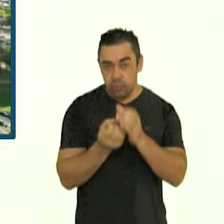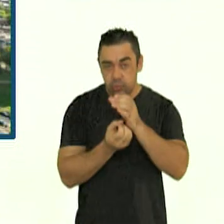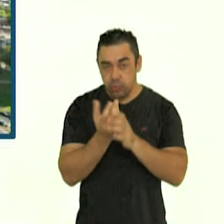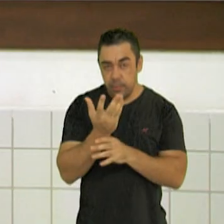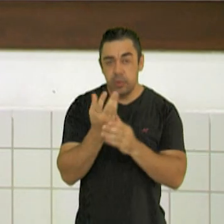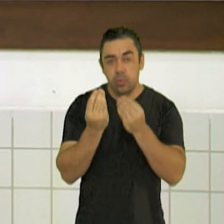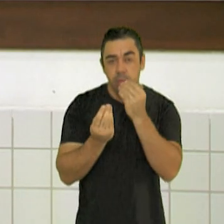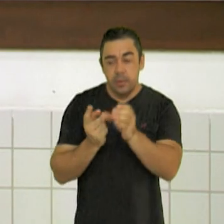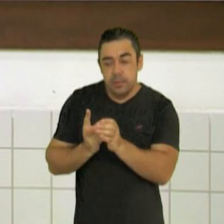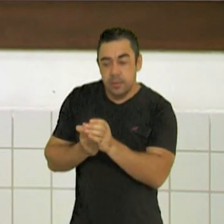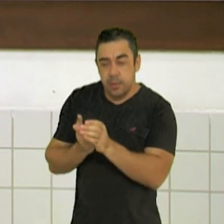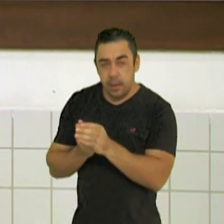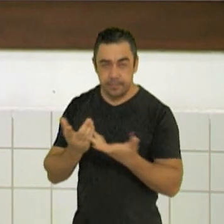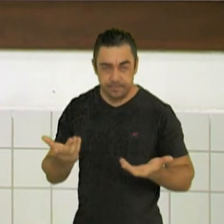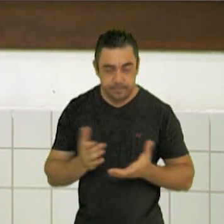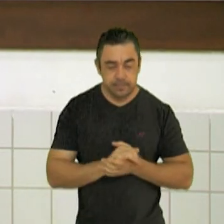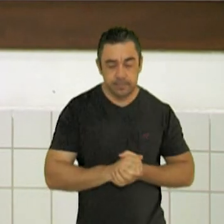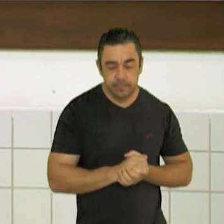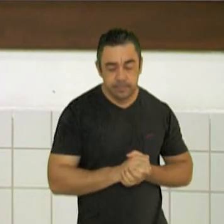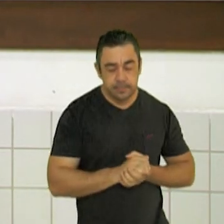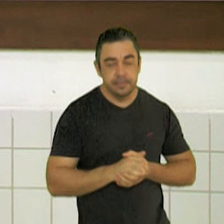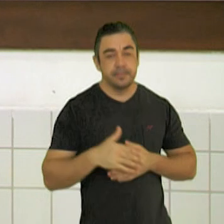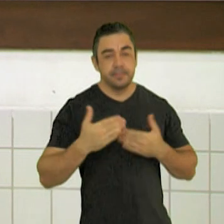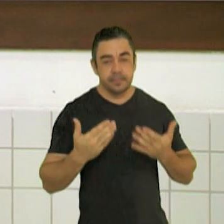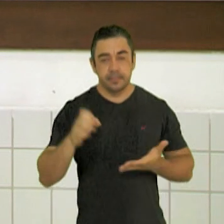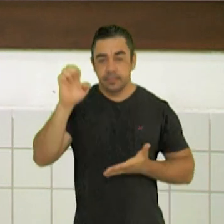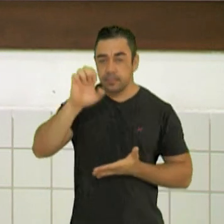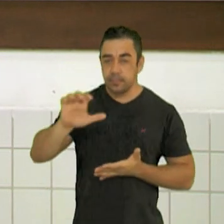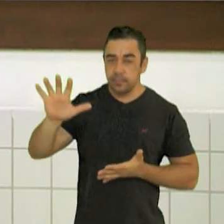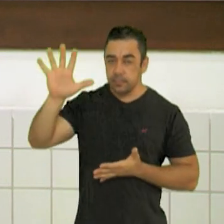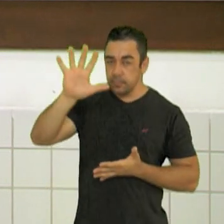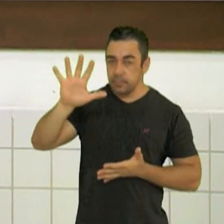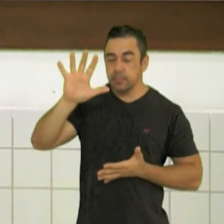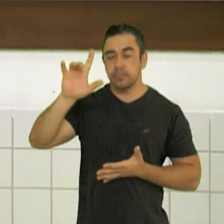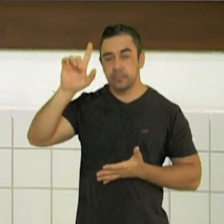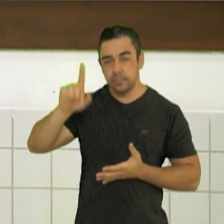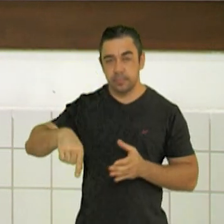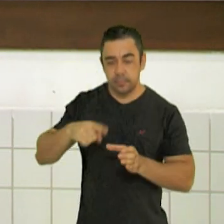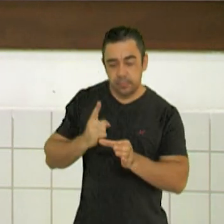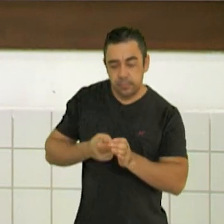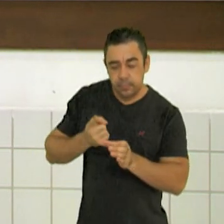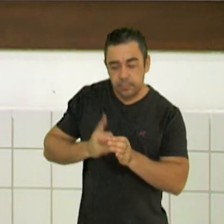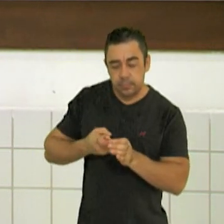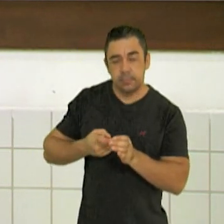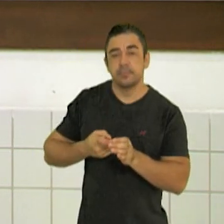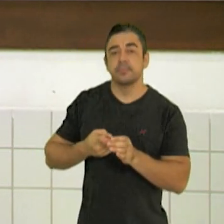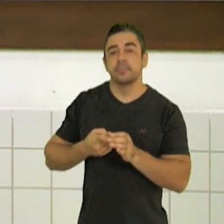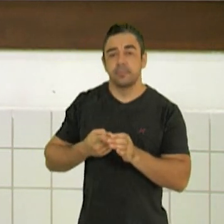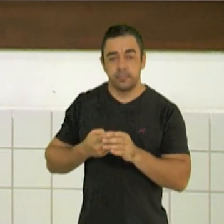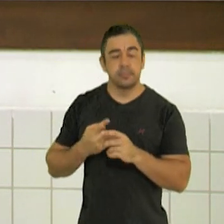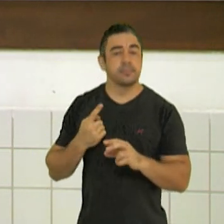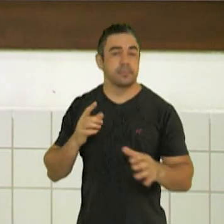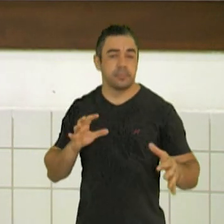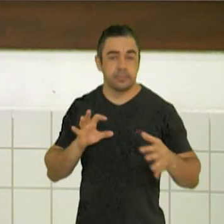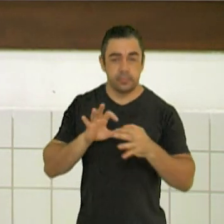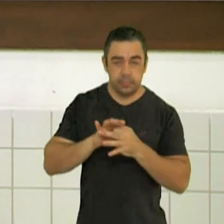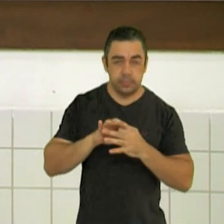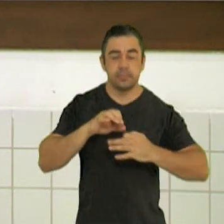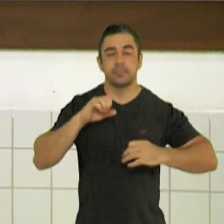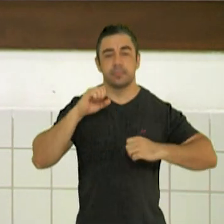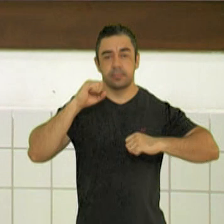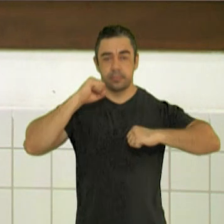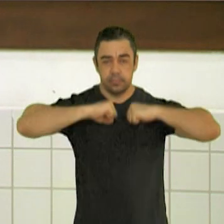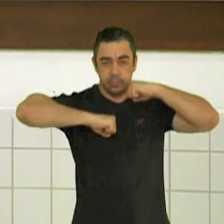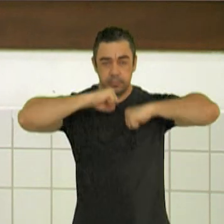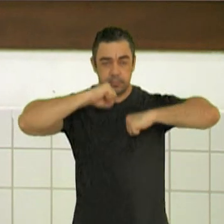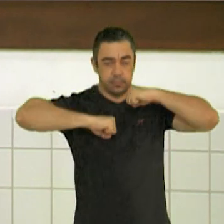nesses continentes, né? Então, a Europa, com uma urbanização, um processo de industrialização mais acelerado,